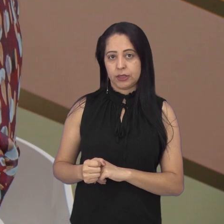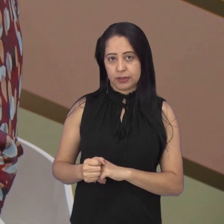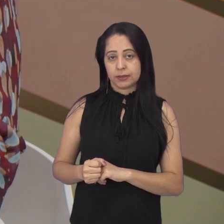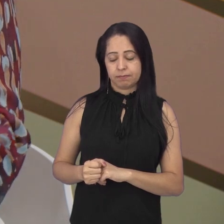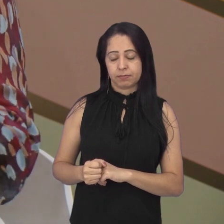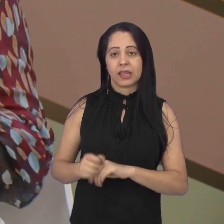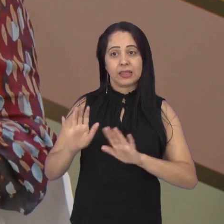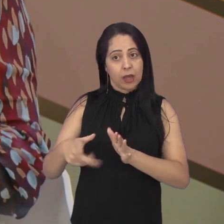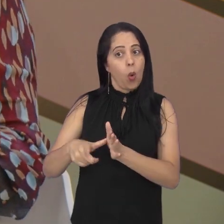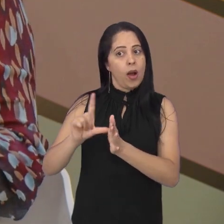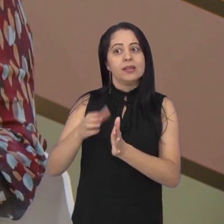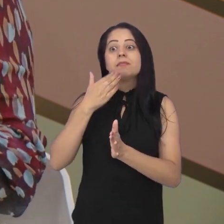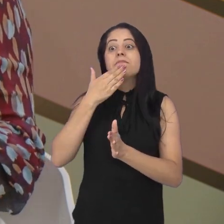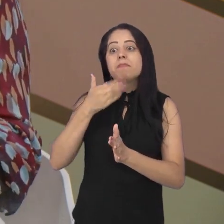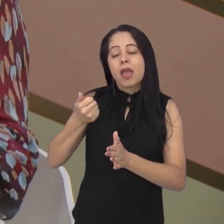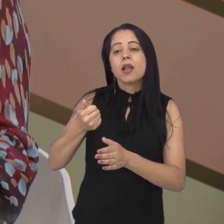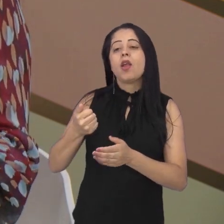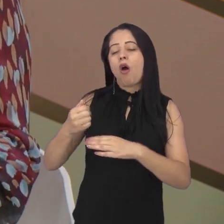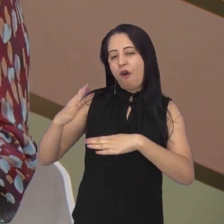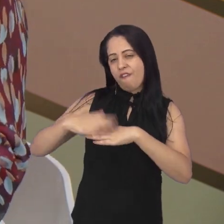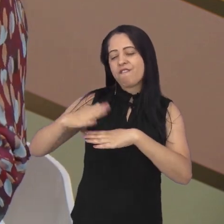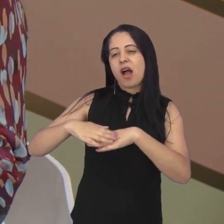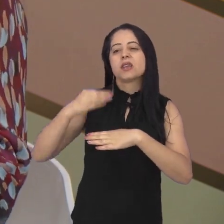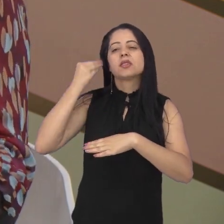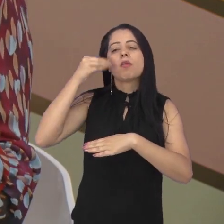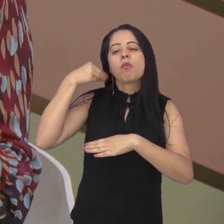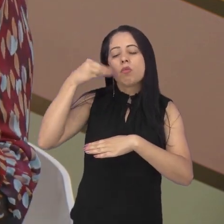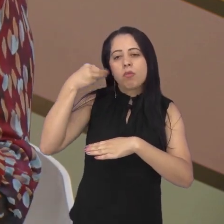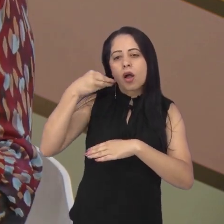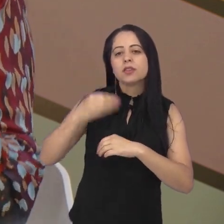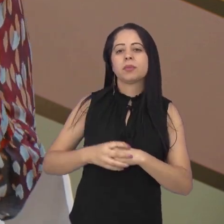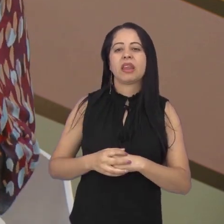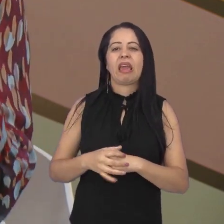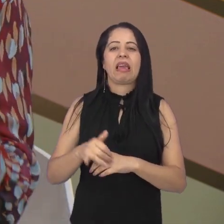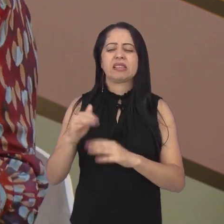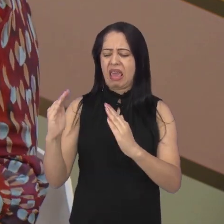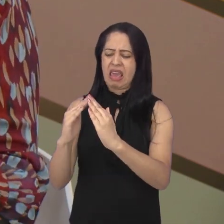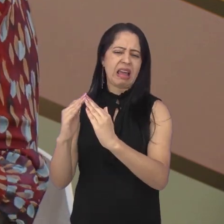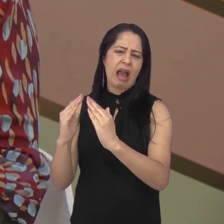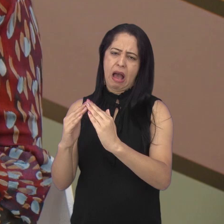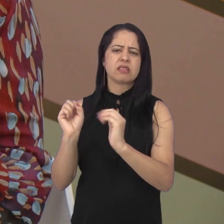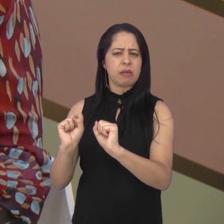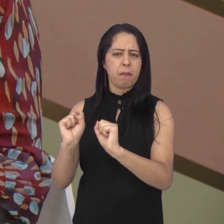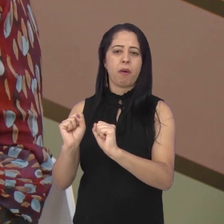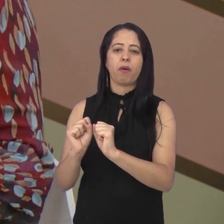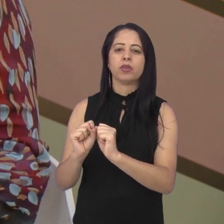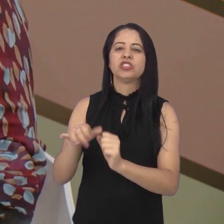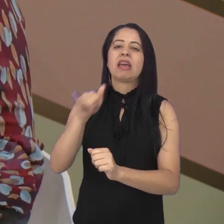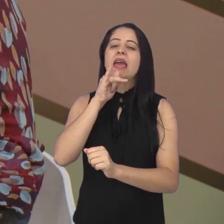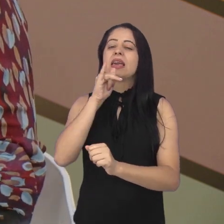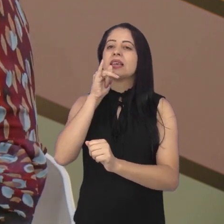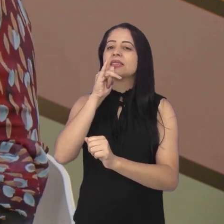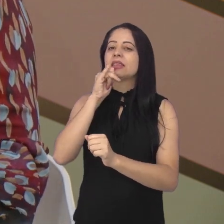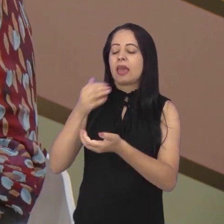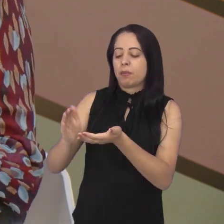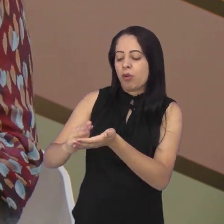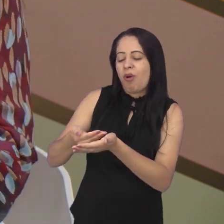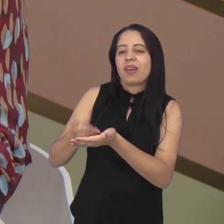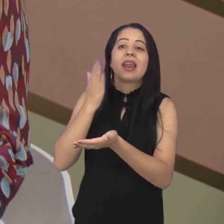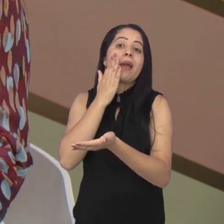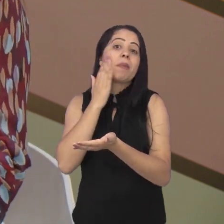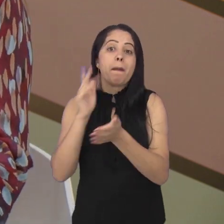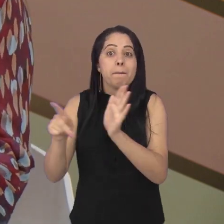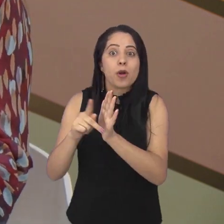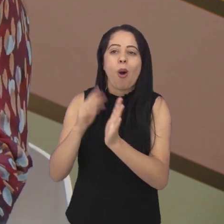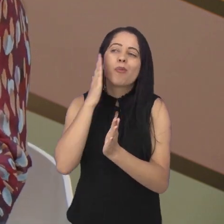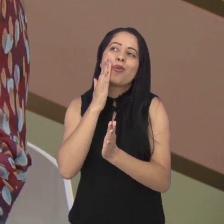contato, que a gente pode fazer no consultório, mas o paciente, quando quer testar em casa mesmo, um filtro solar, um creme para o rosto, ou vai usar